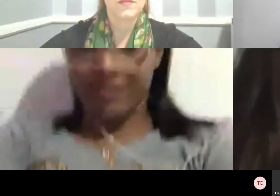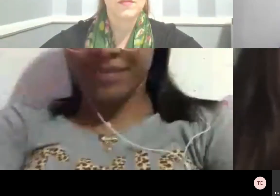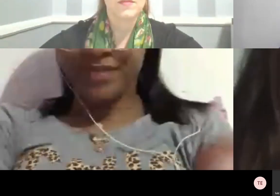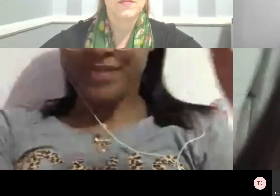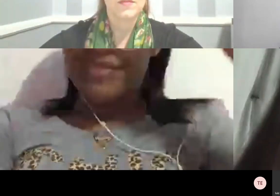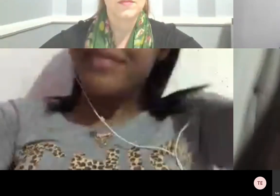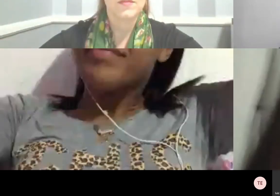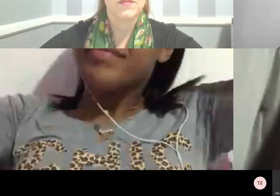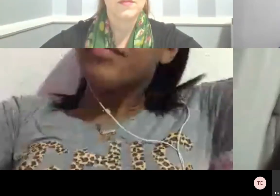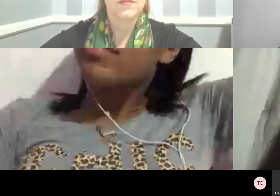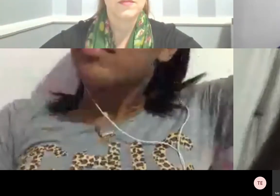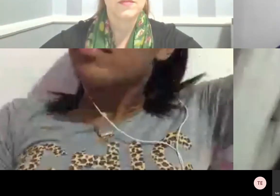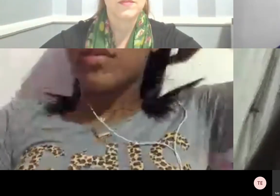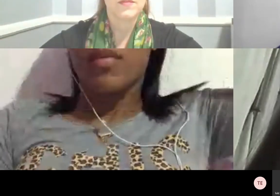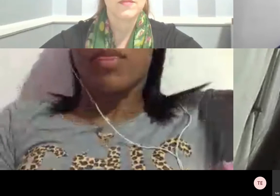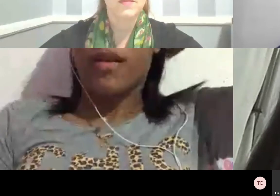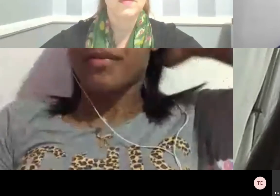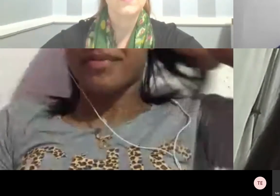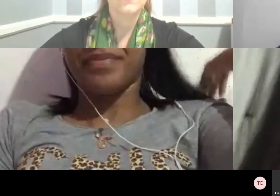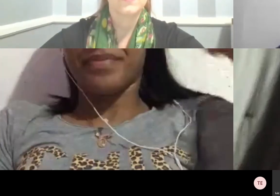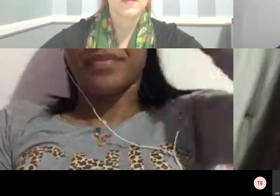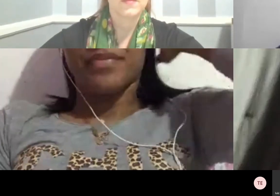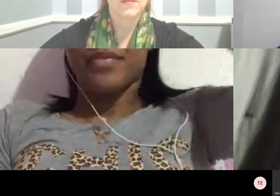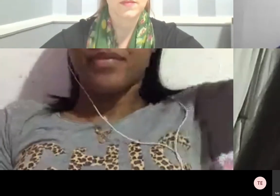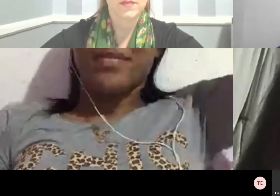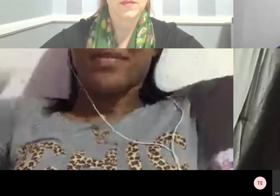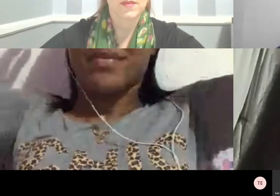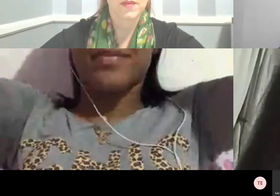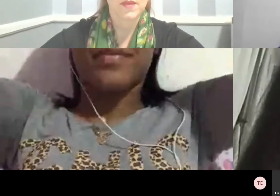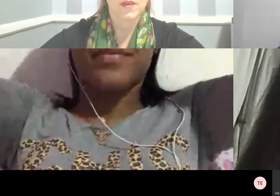Vou tocar. Pode seguir.